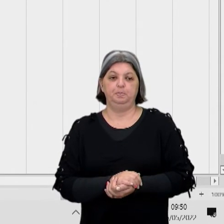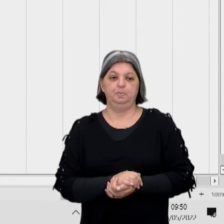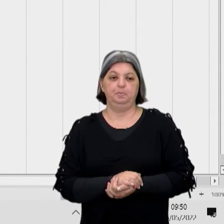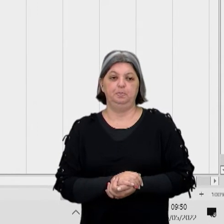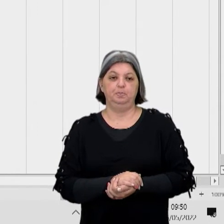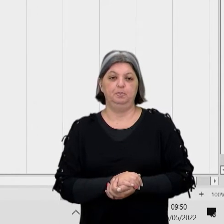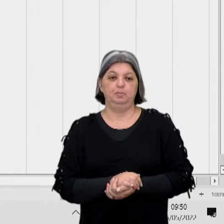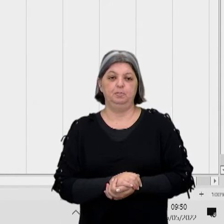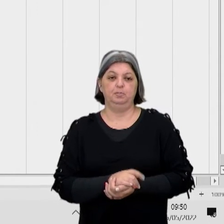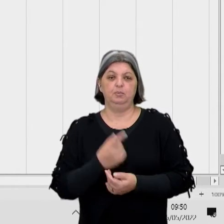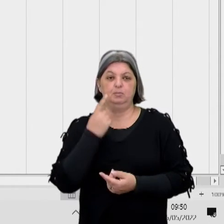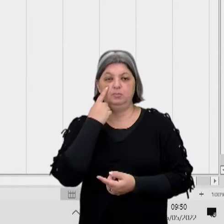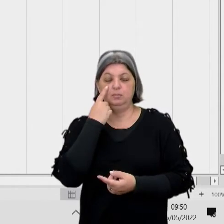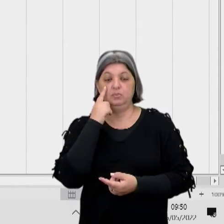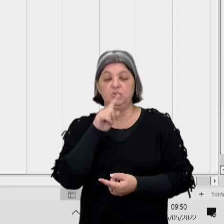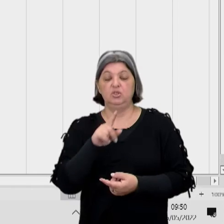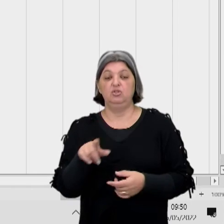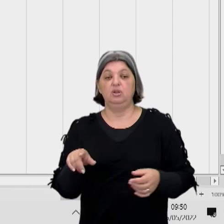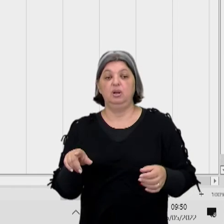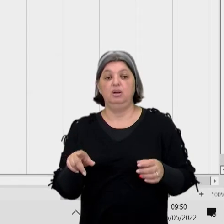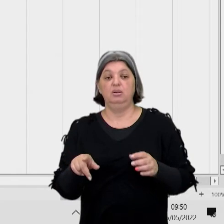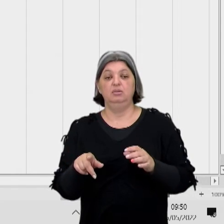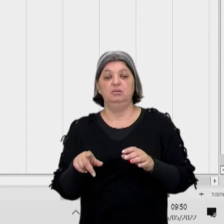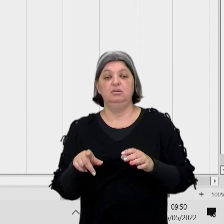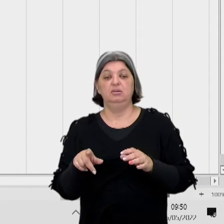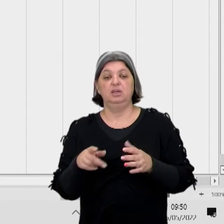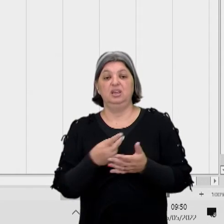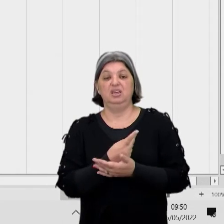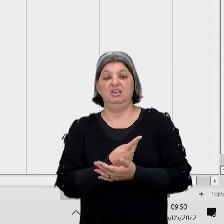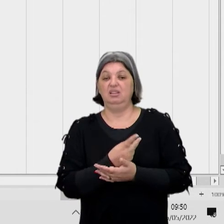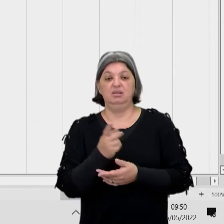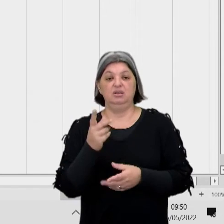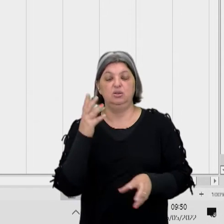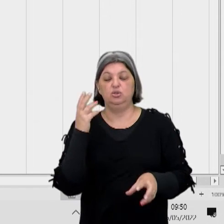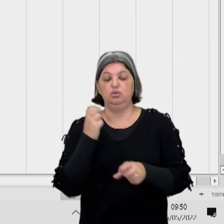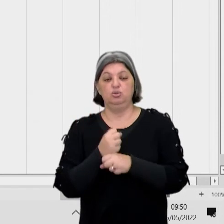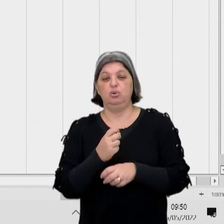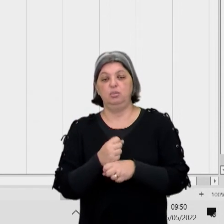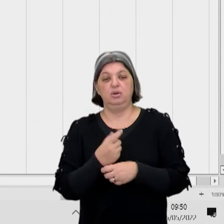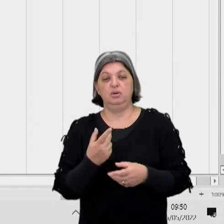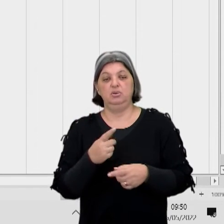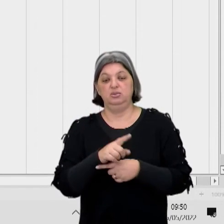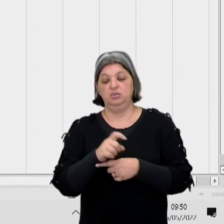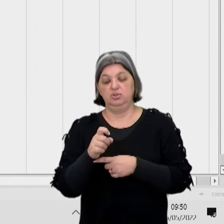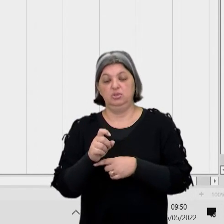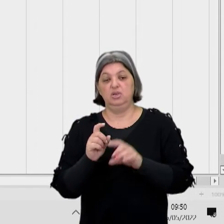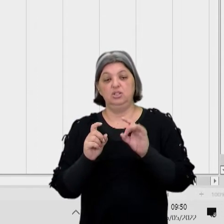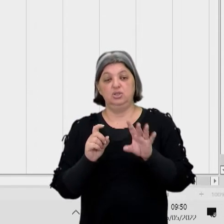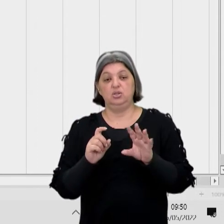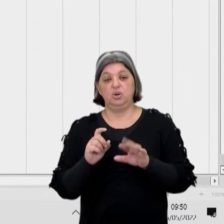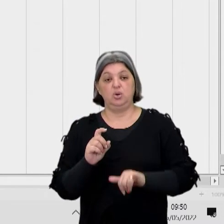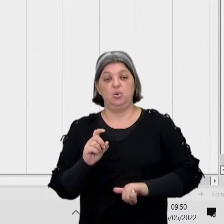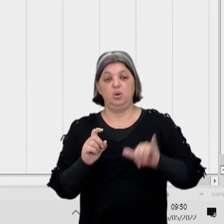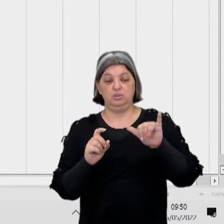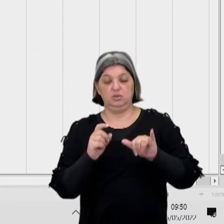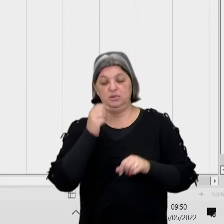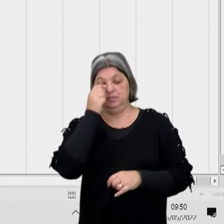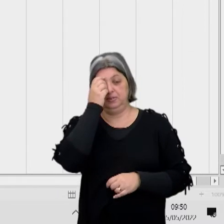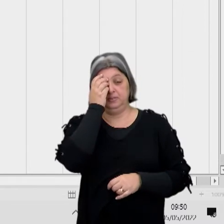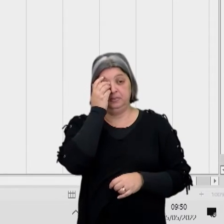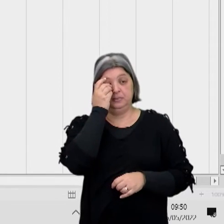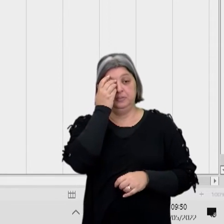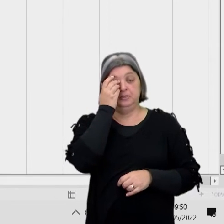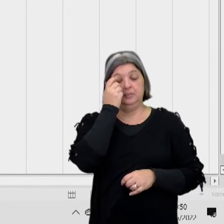a gente vai... Ó, fiz besteira aqui, né? O que eu fiz? Eu não somei o X, eu somei o Y. Ó, então, vamos somar de novo,